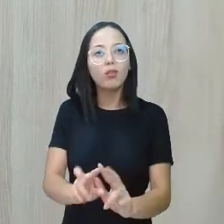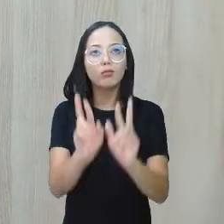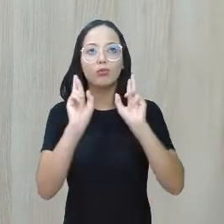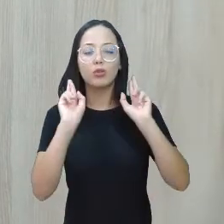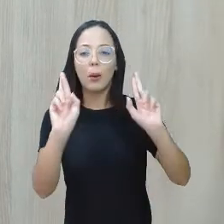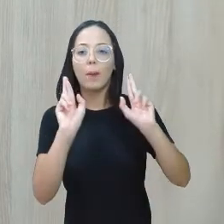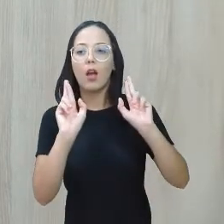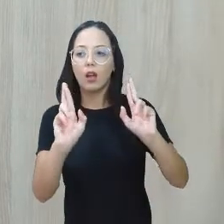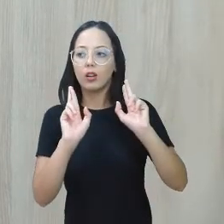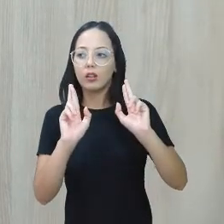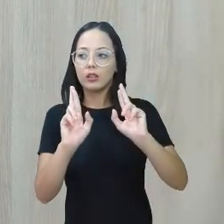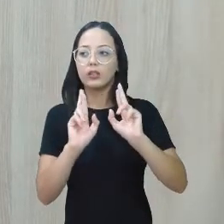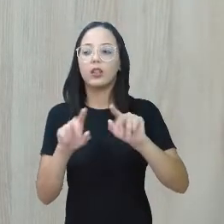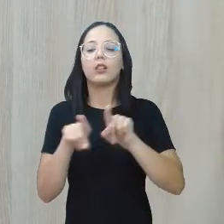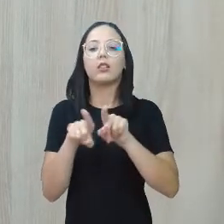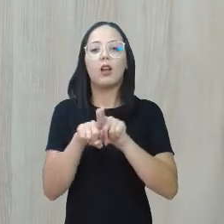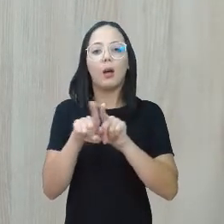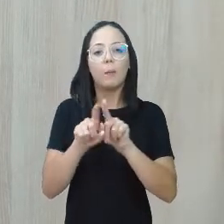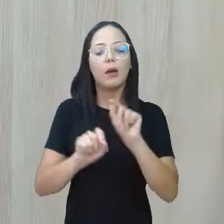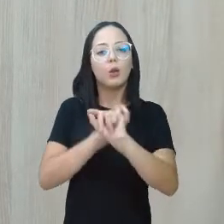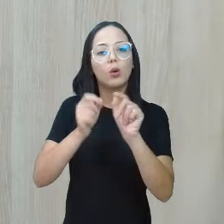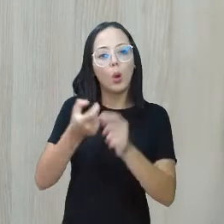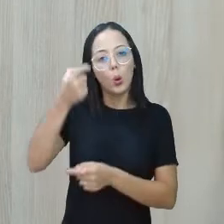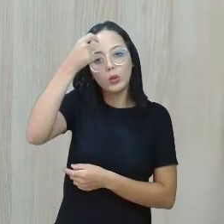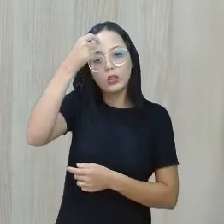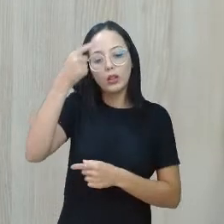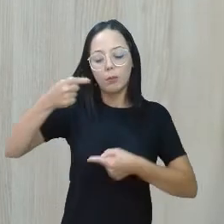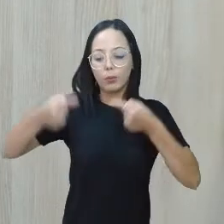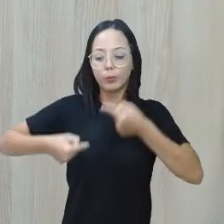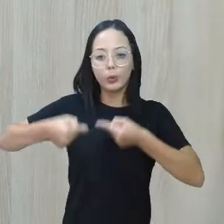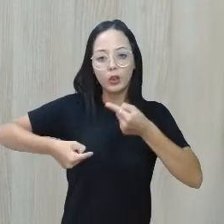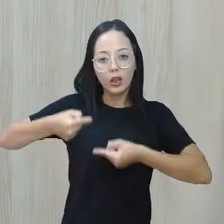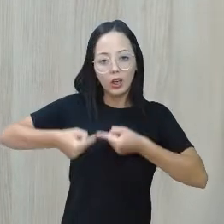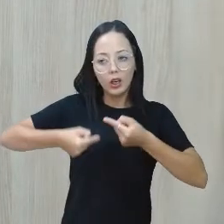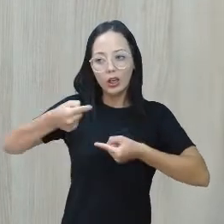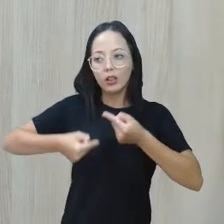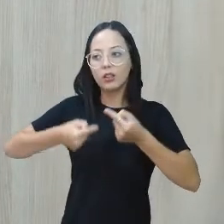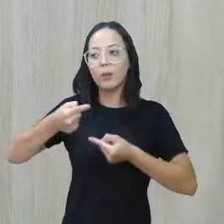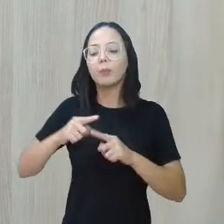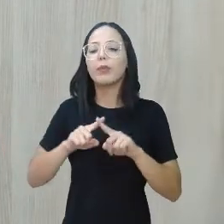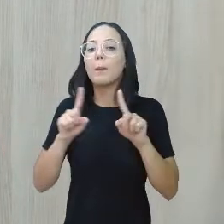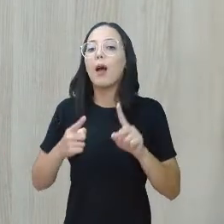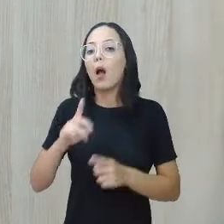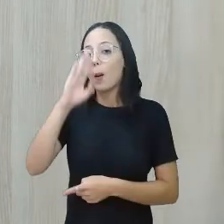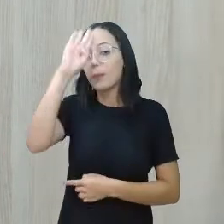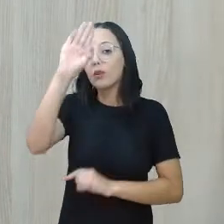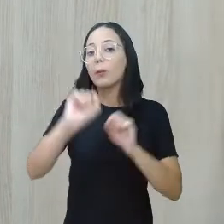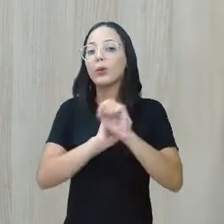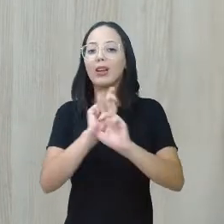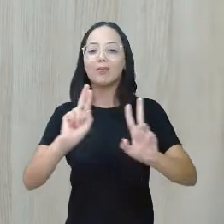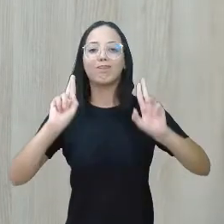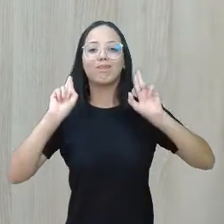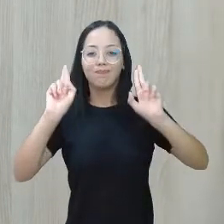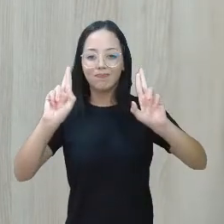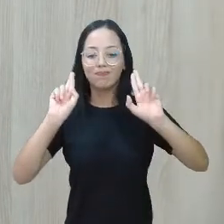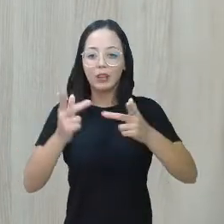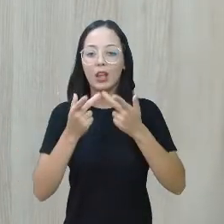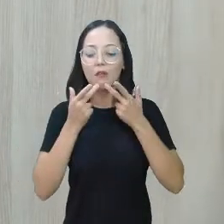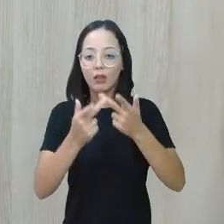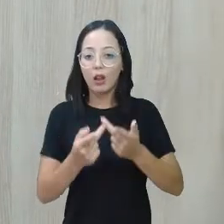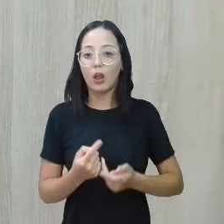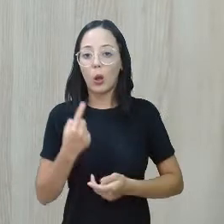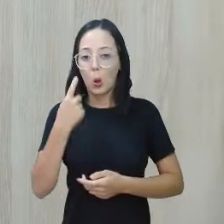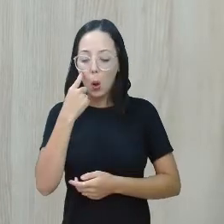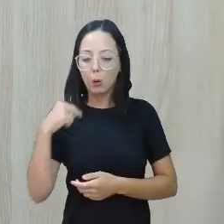esperança também, né? De uma conscientização política, mas principalmente de esperança e de dizer que a